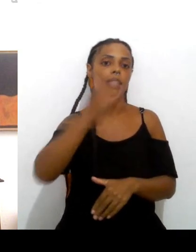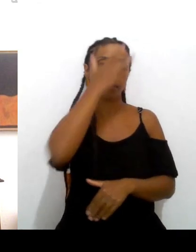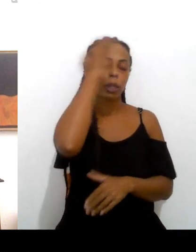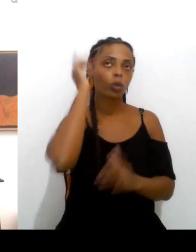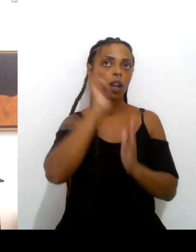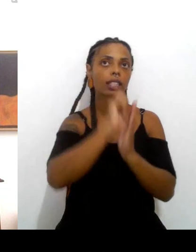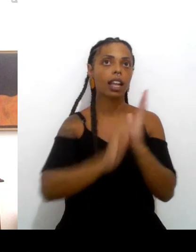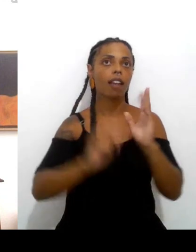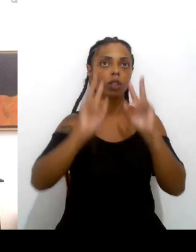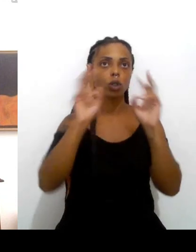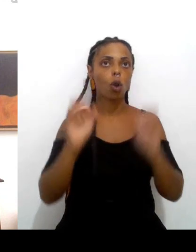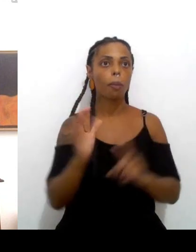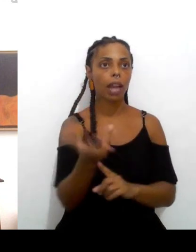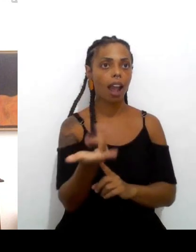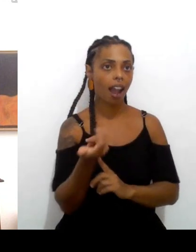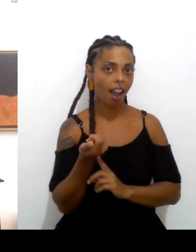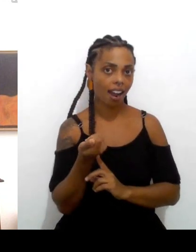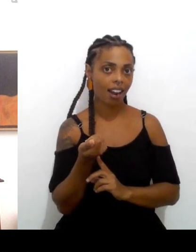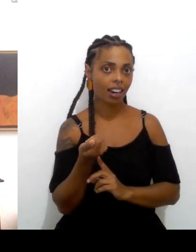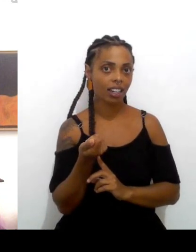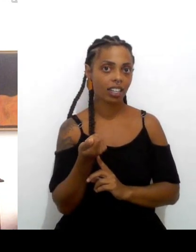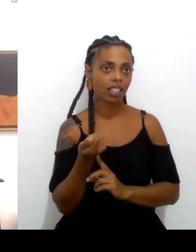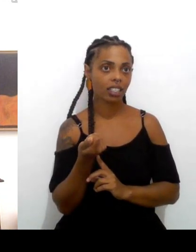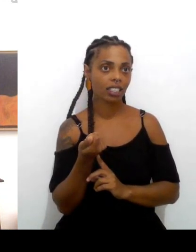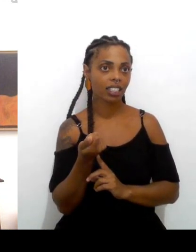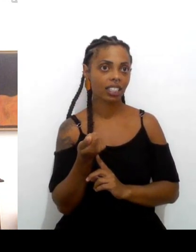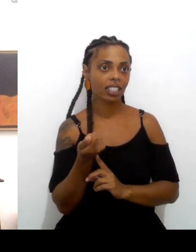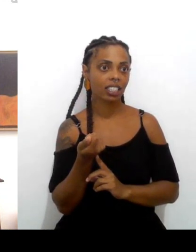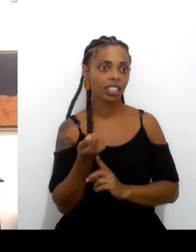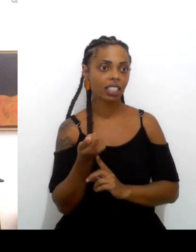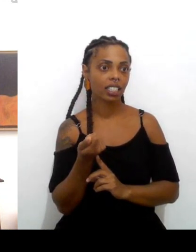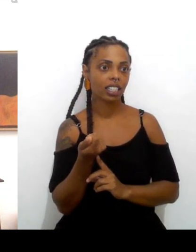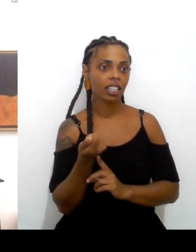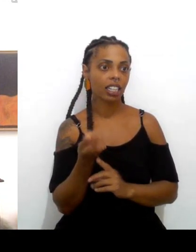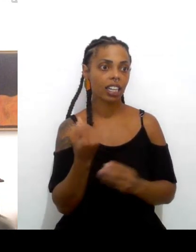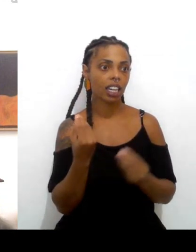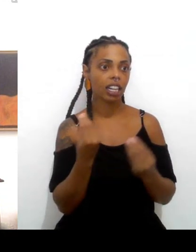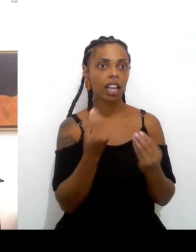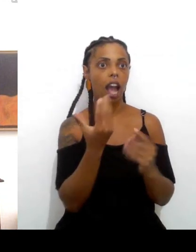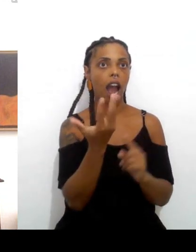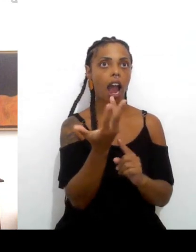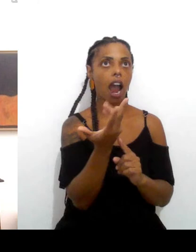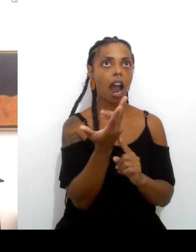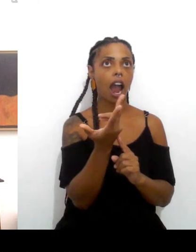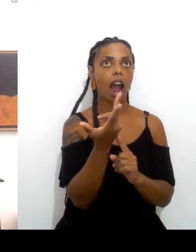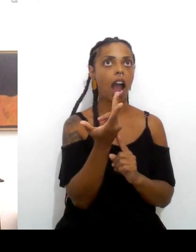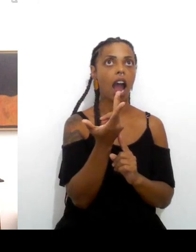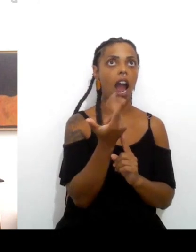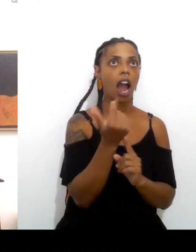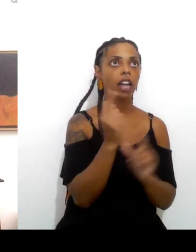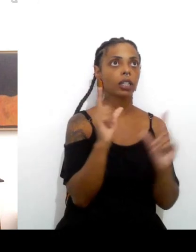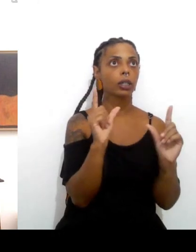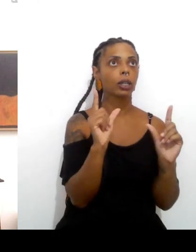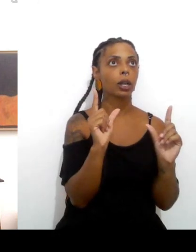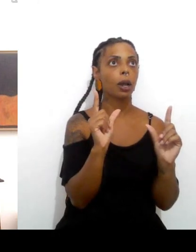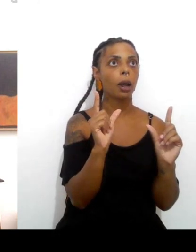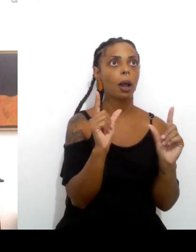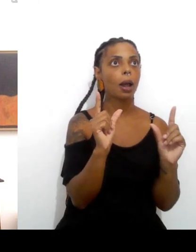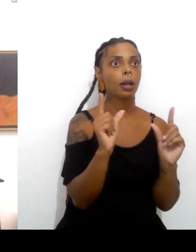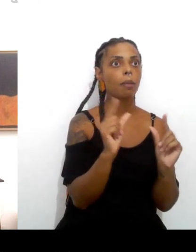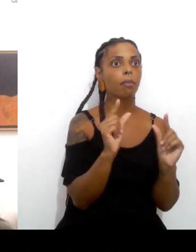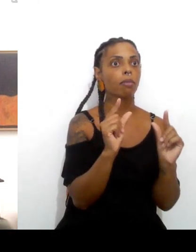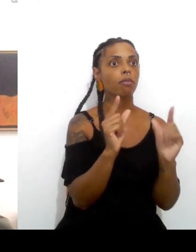arte reduzir a arte é os seus componentes eu não tô dizendo que não devam fazê-lo que não